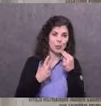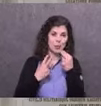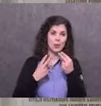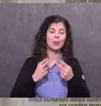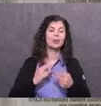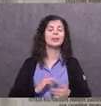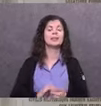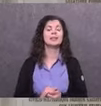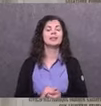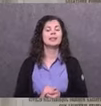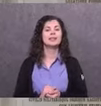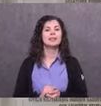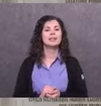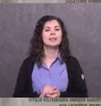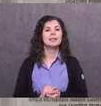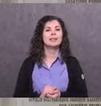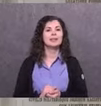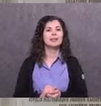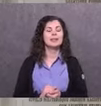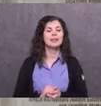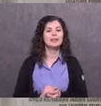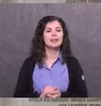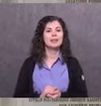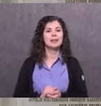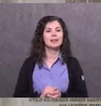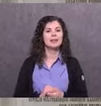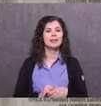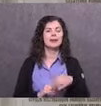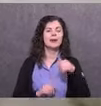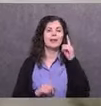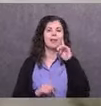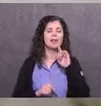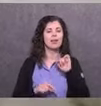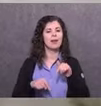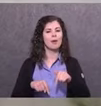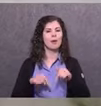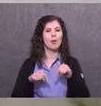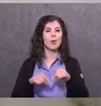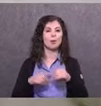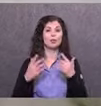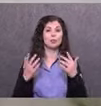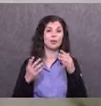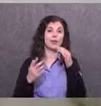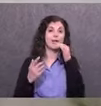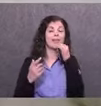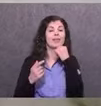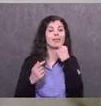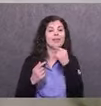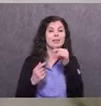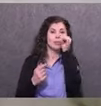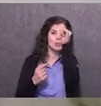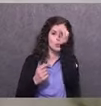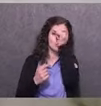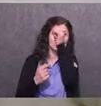Com a celebração de hoje, Domingo de Ramos, o da Paixão,